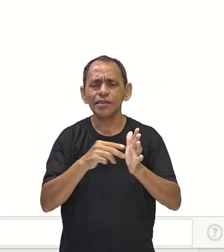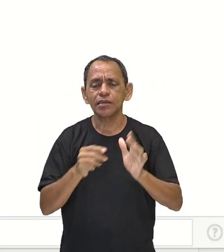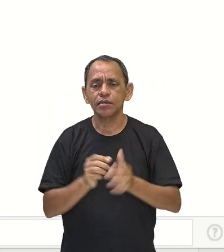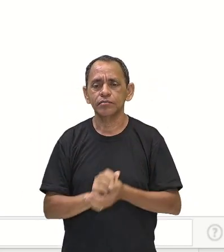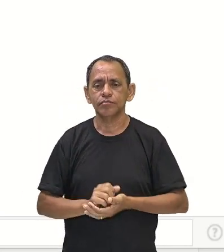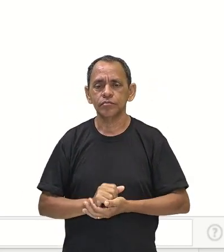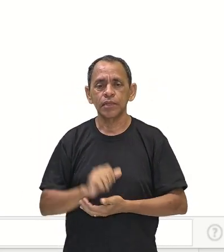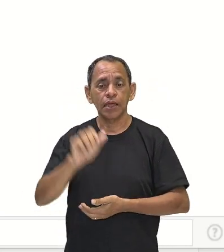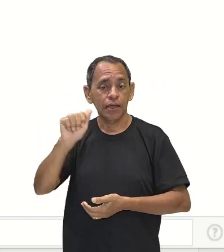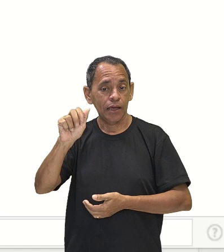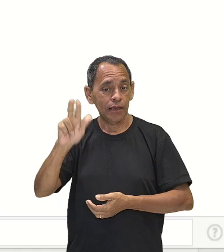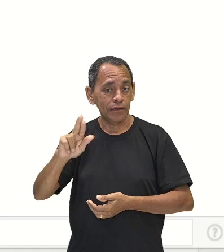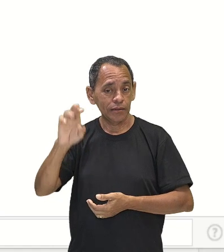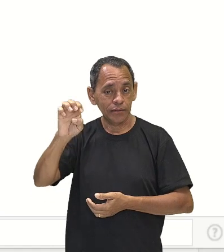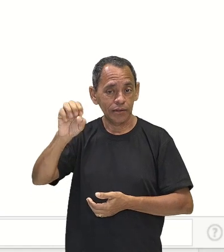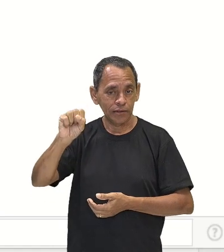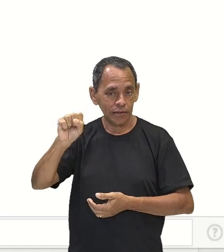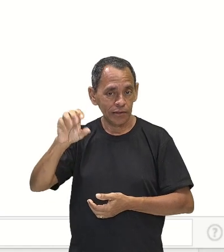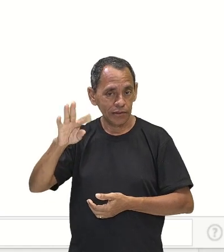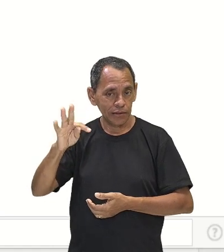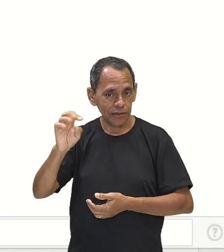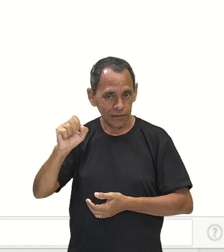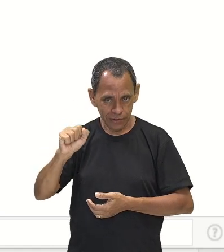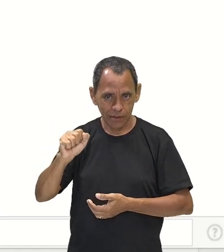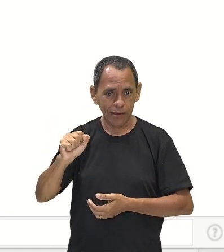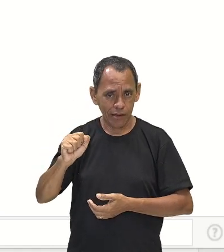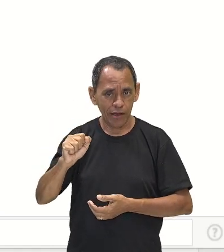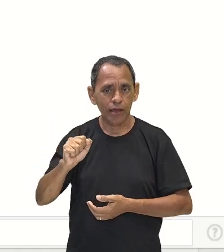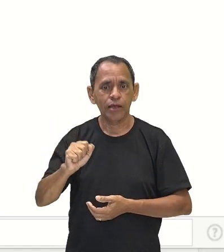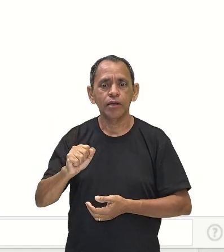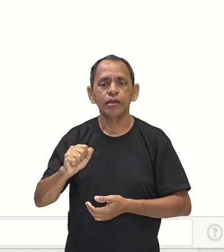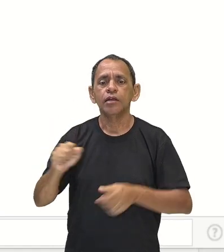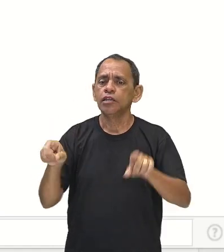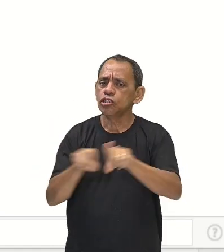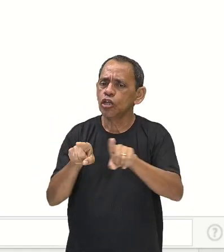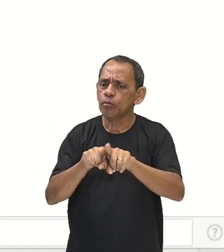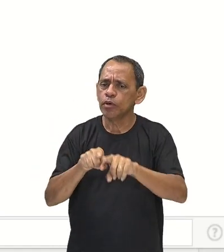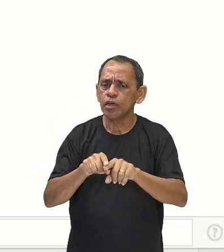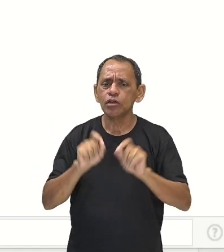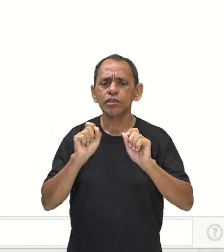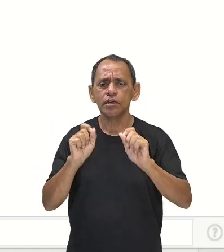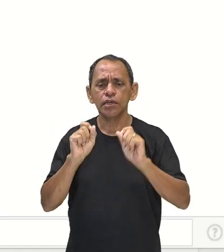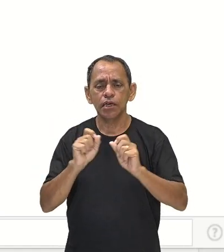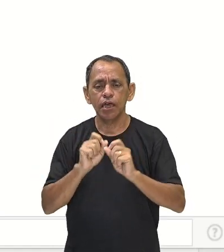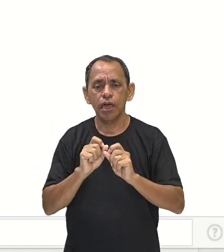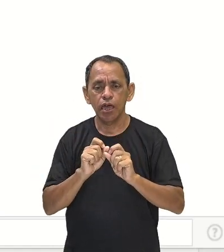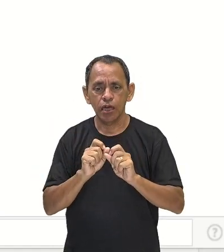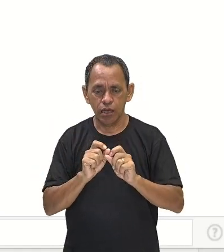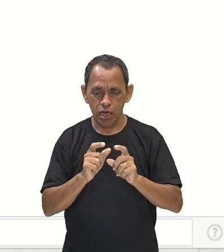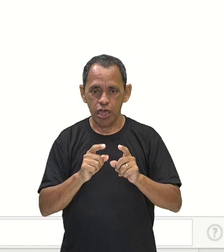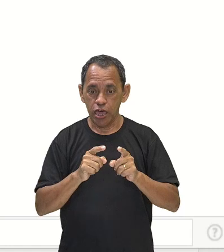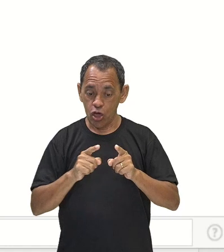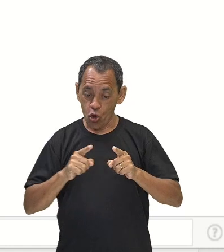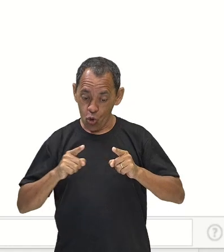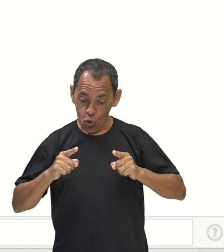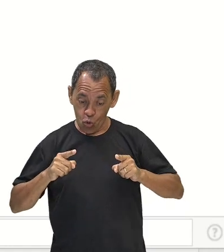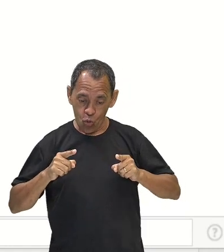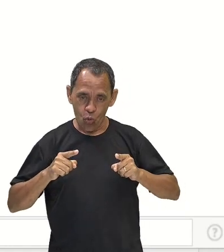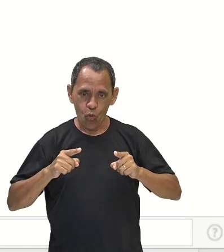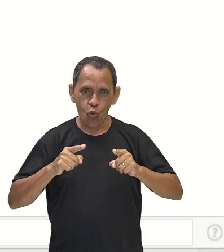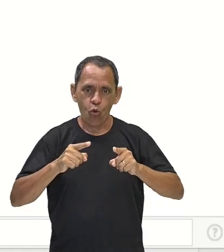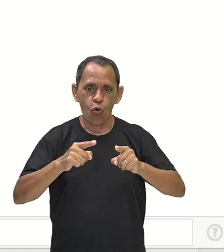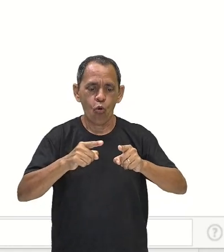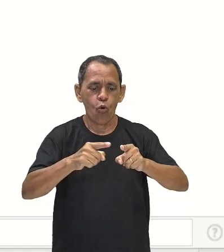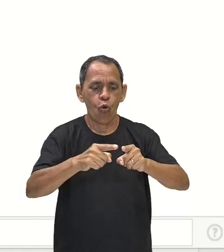aqui, ela também, né, é a interseção, é o segmento que une, né,